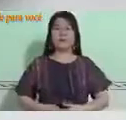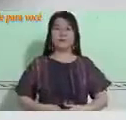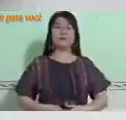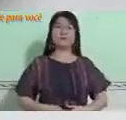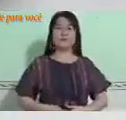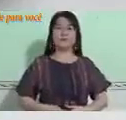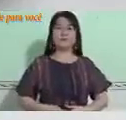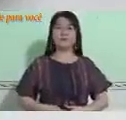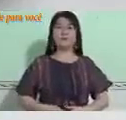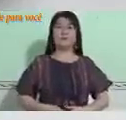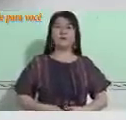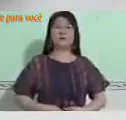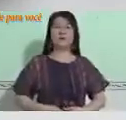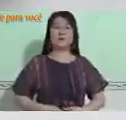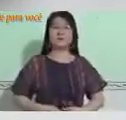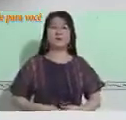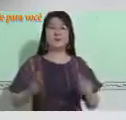beta-bloqueador, como o propranolol.